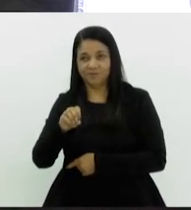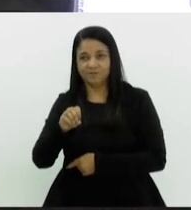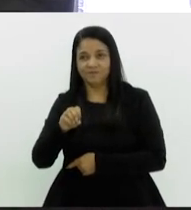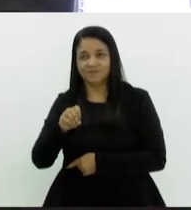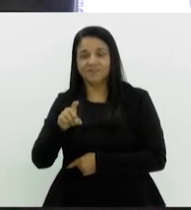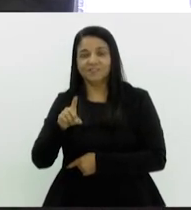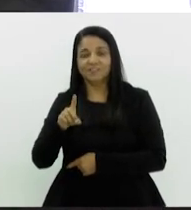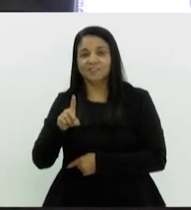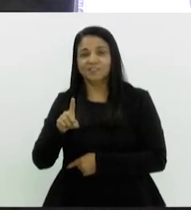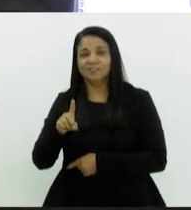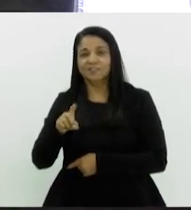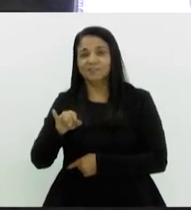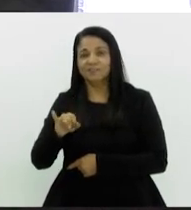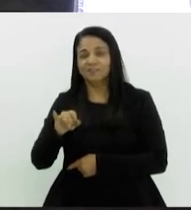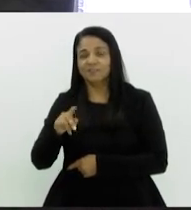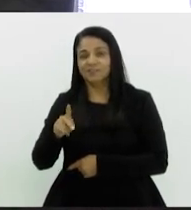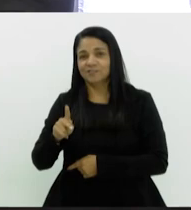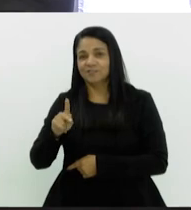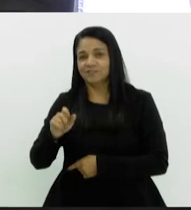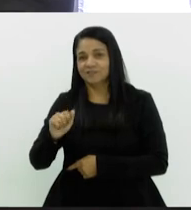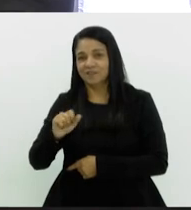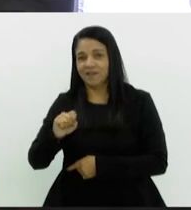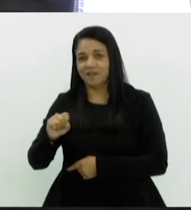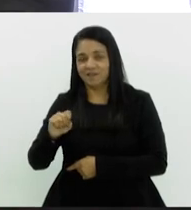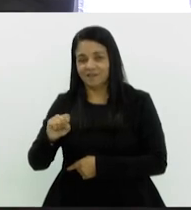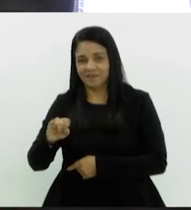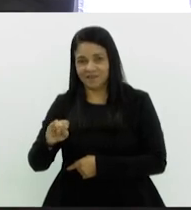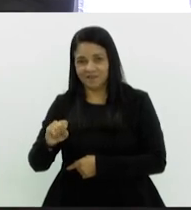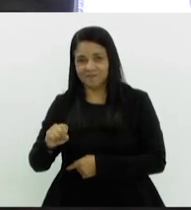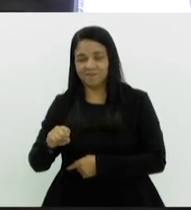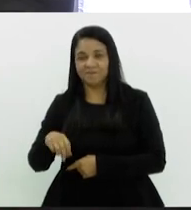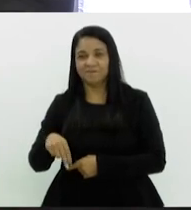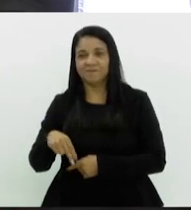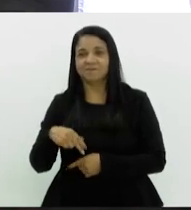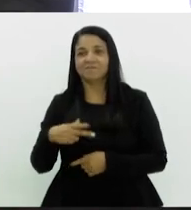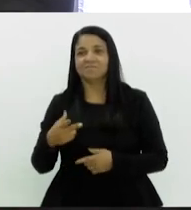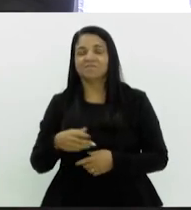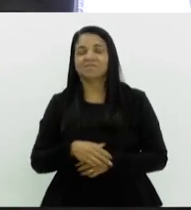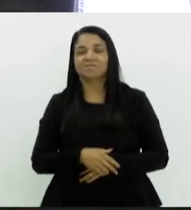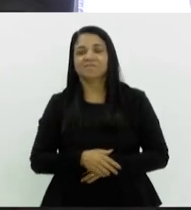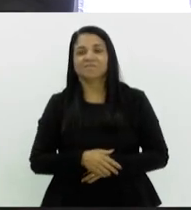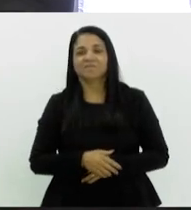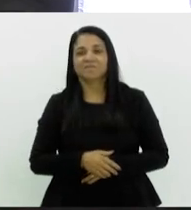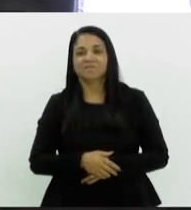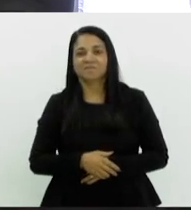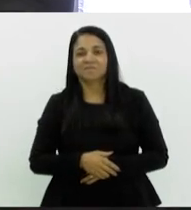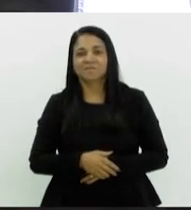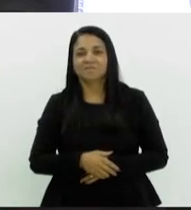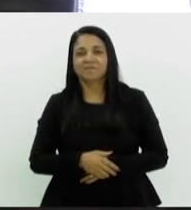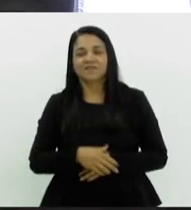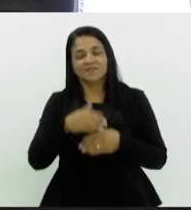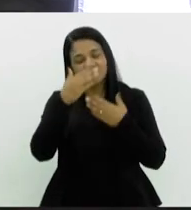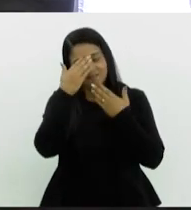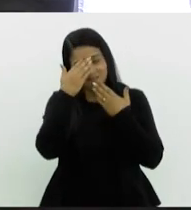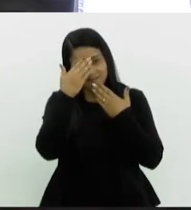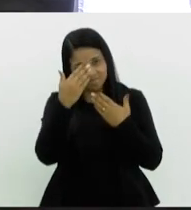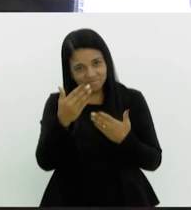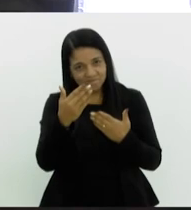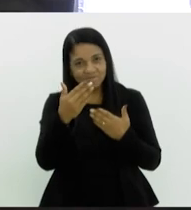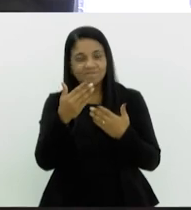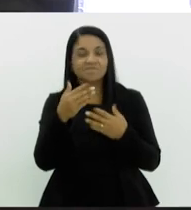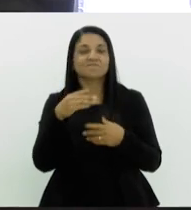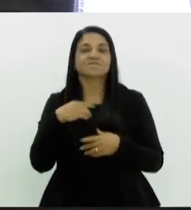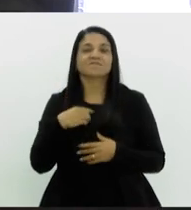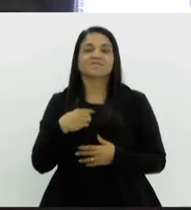Dickstein. Fui auxiliado aqui pelos desembargadores para a pronúncia certa. E agradecer também a presença do